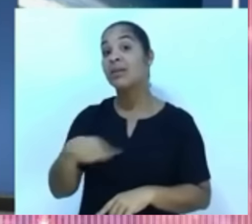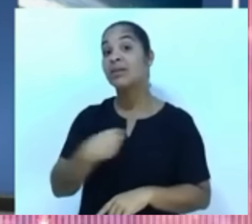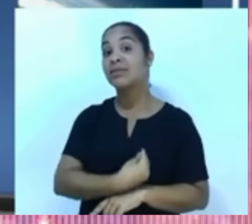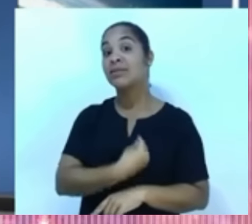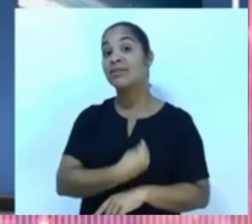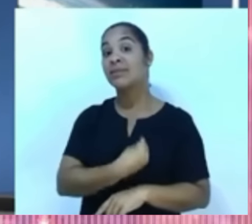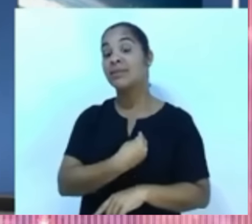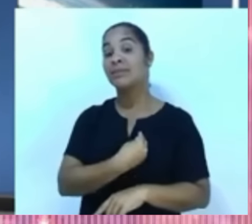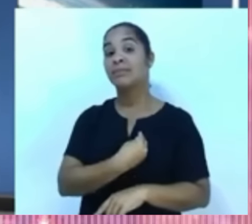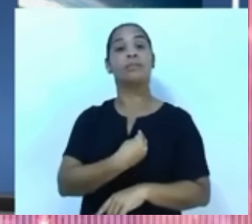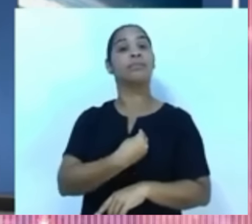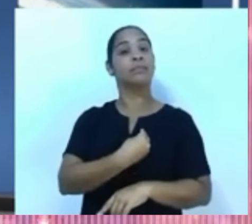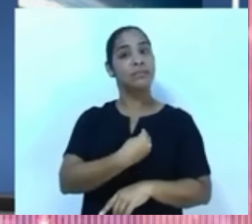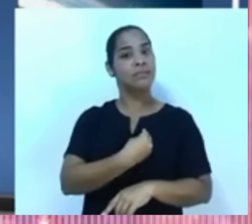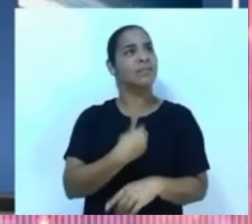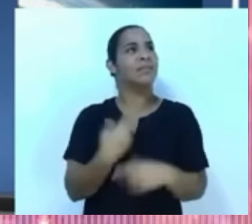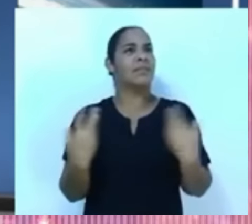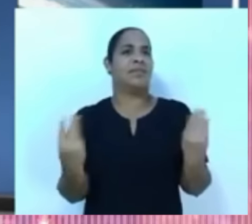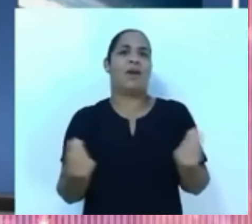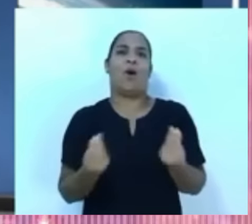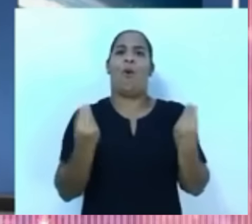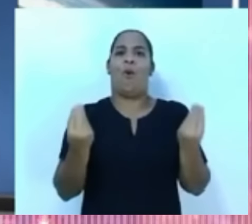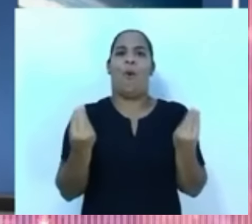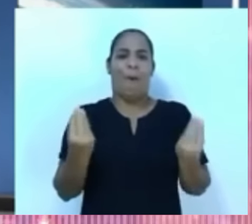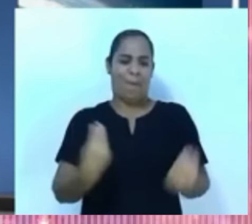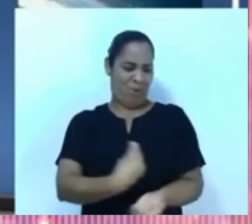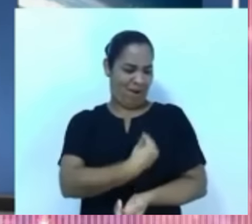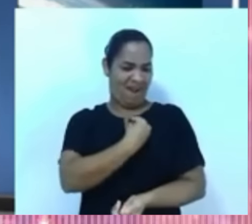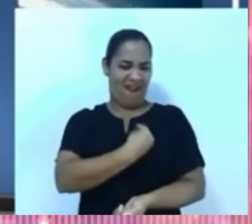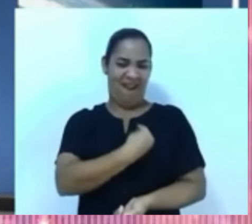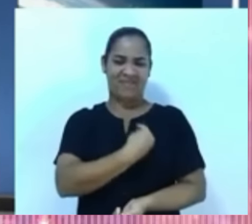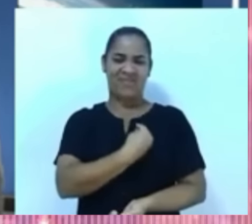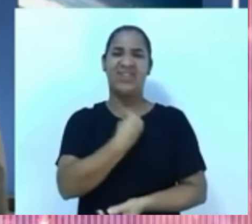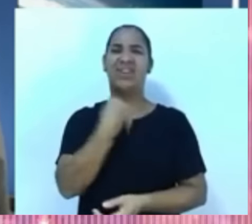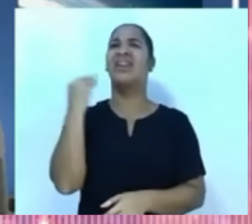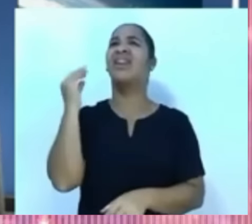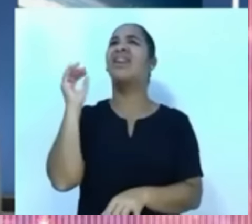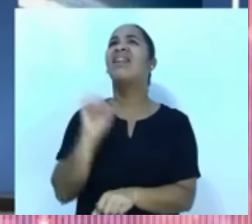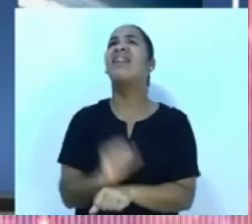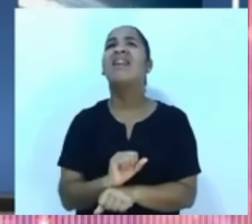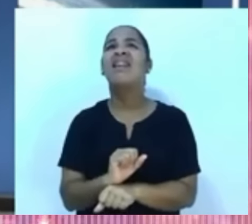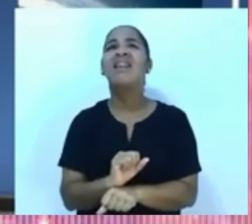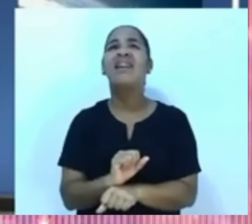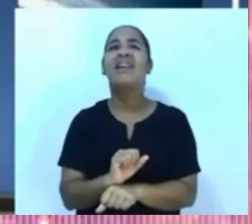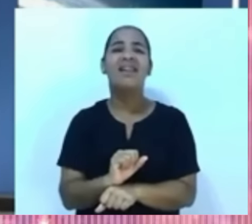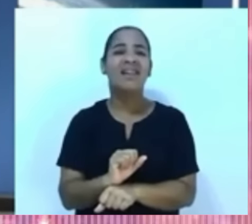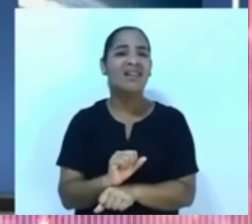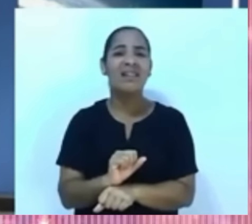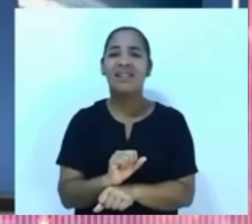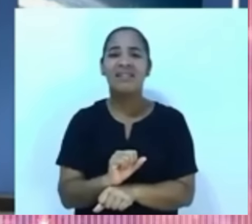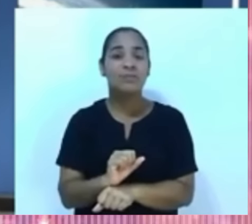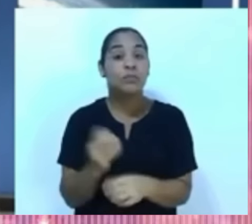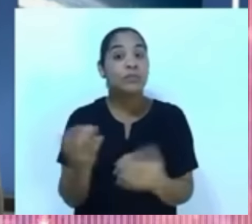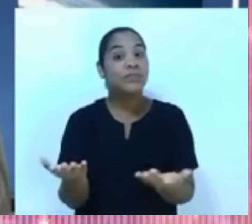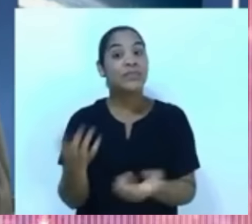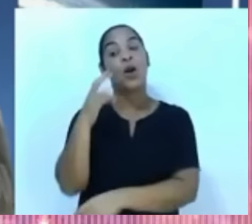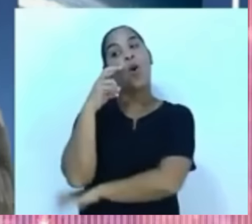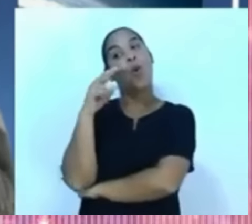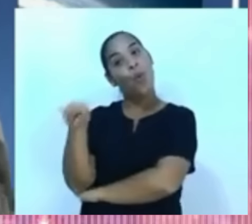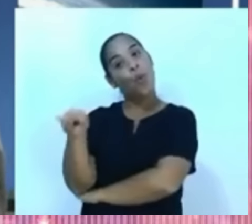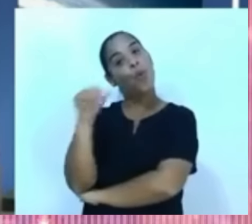conceber que a vida seja uma paralisia E eu então olhei para aquela mulher